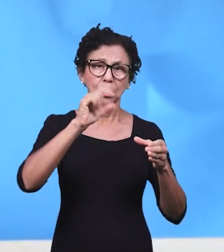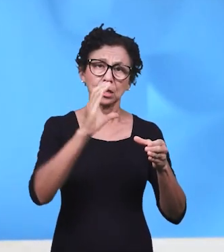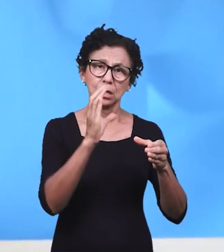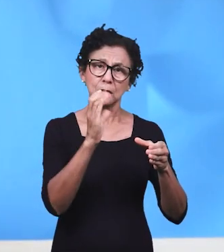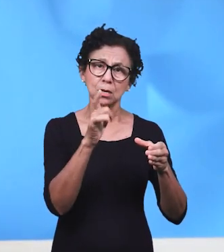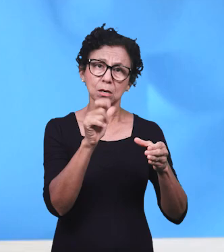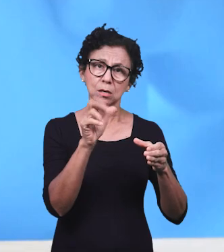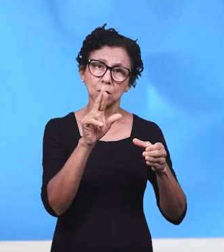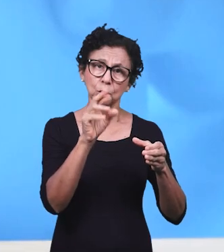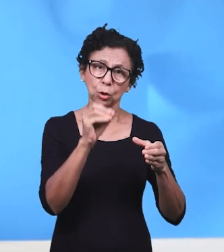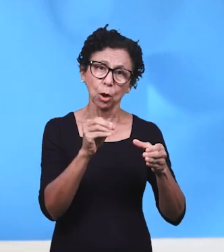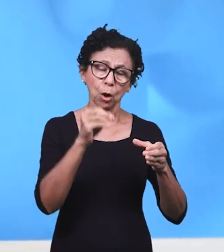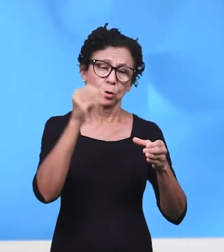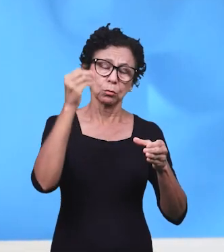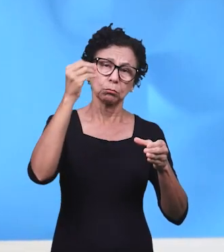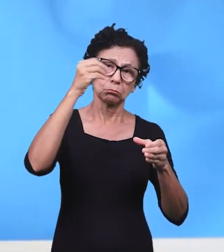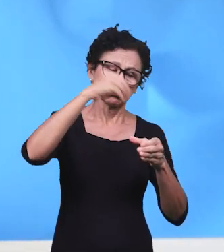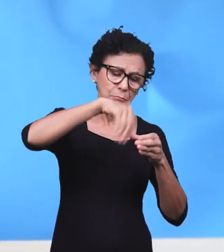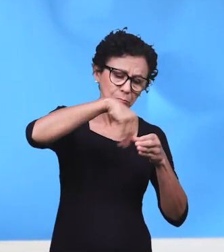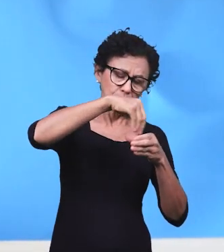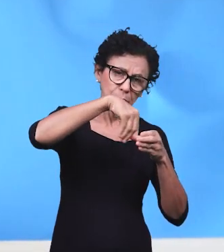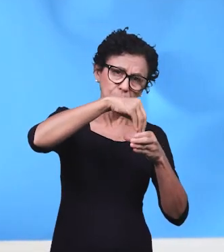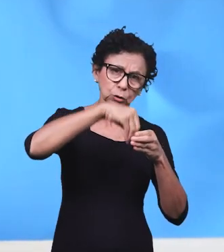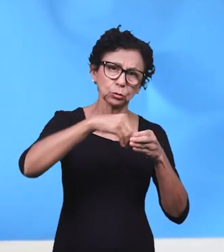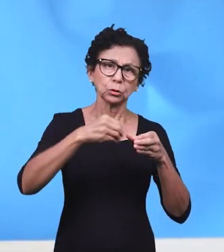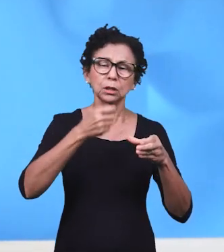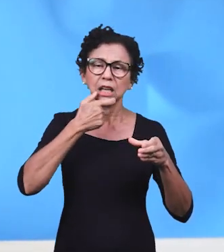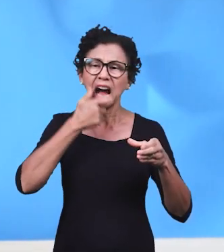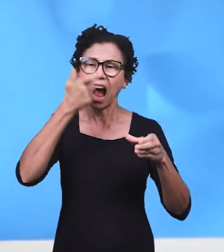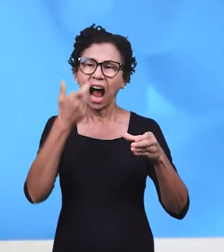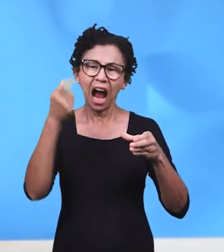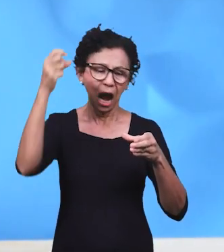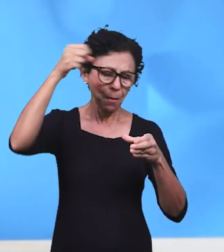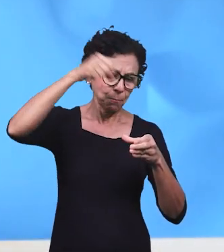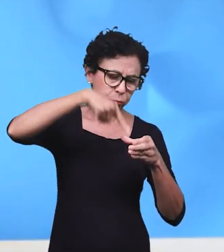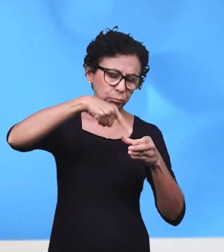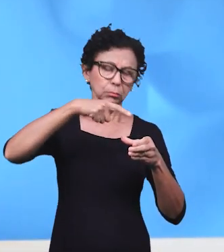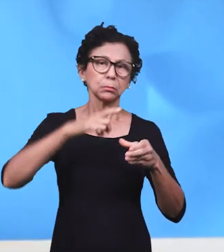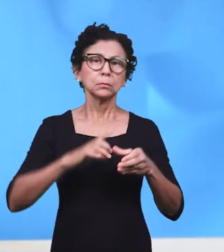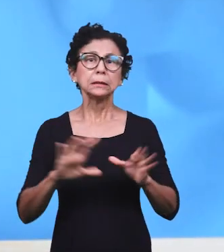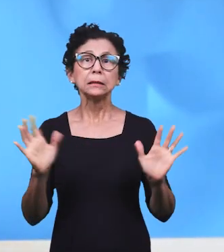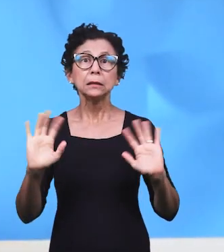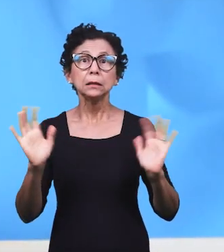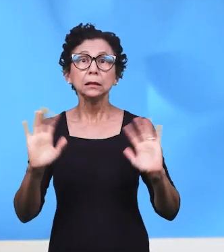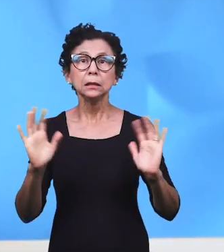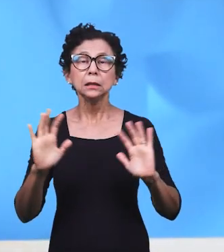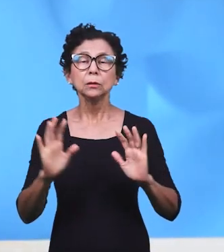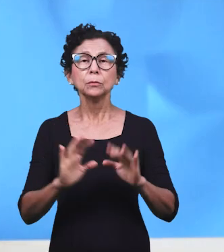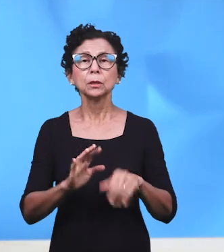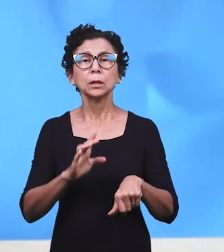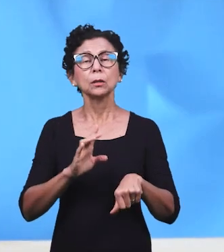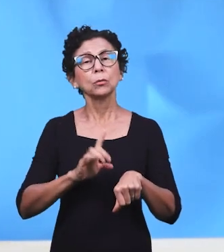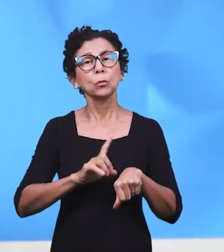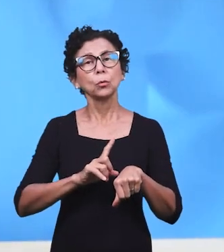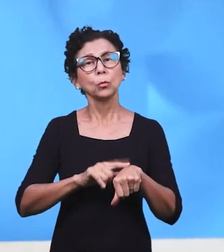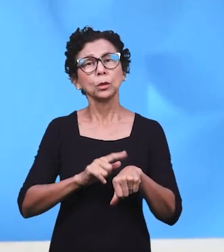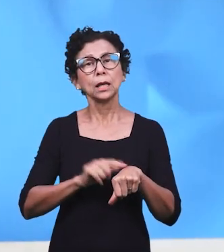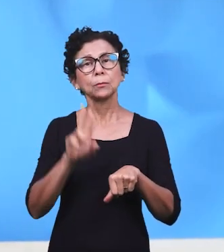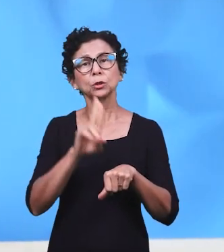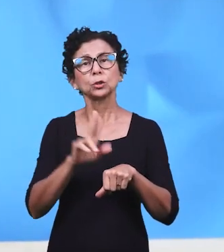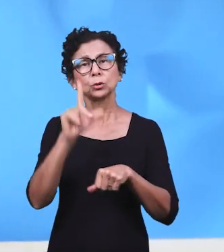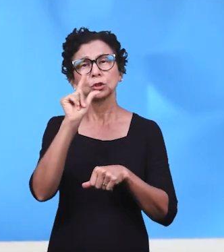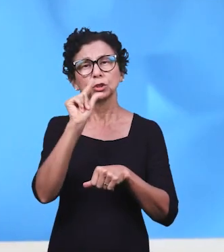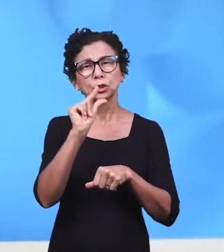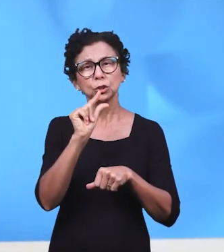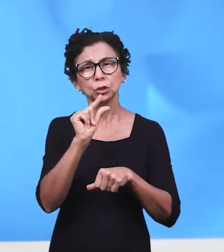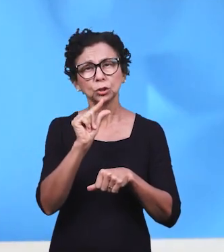prótese que tem essa estrutura metálica, não use o cloro. Isso vai danificar e diminuir o tempo de utilidade e da qualidade da prótese.